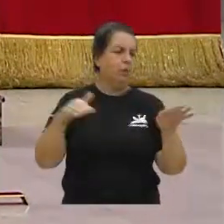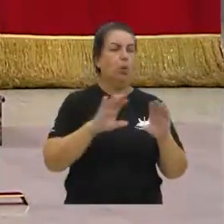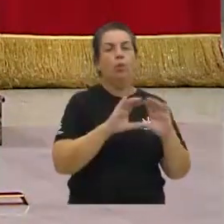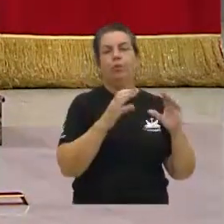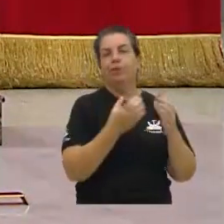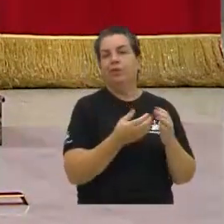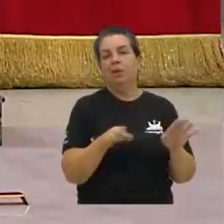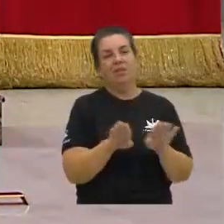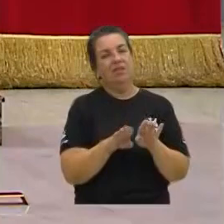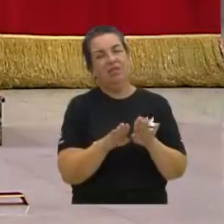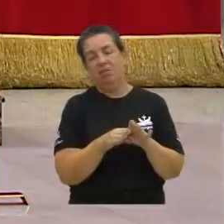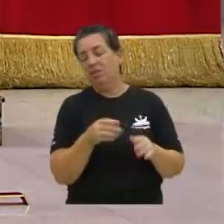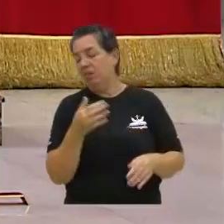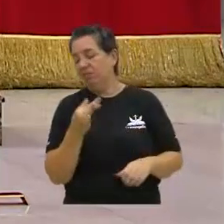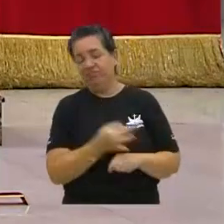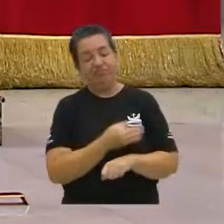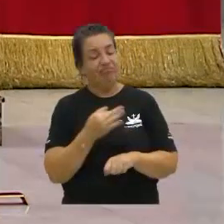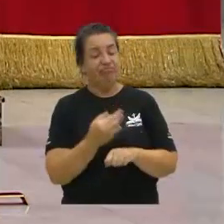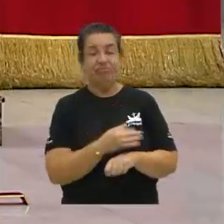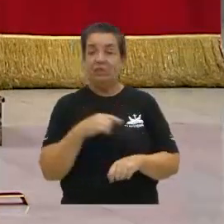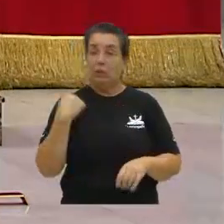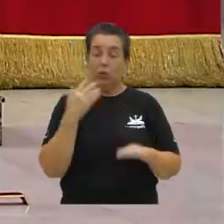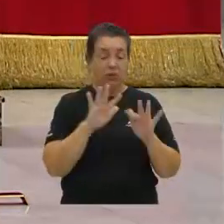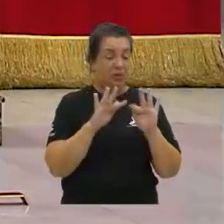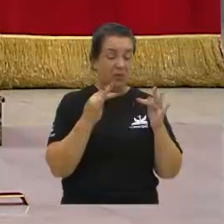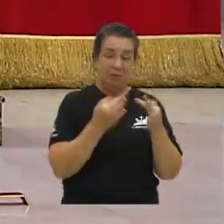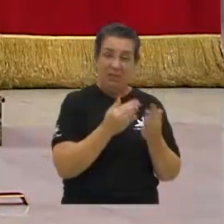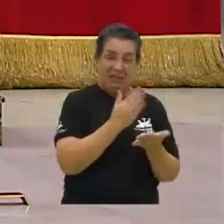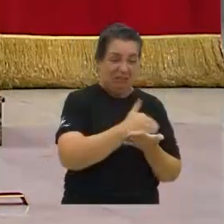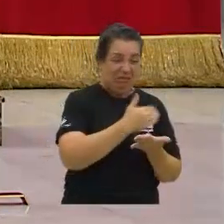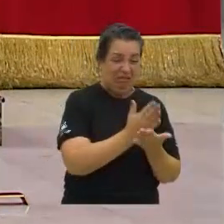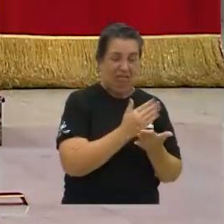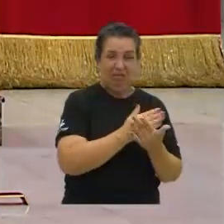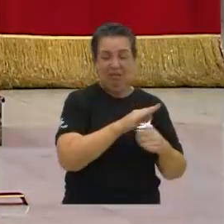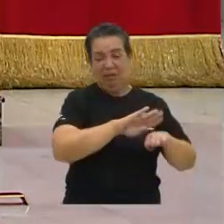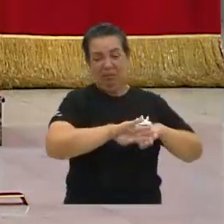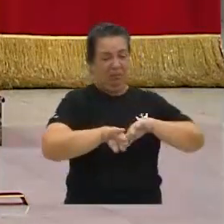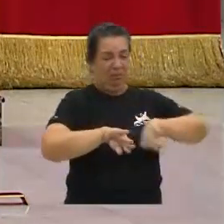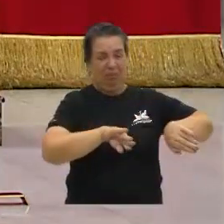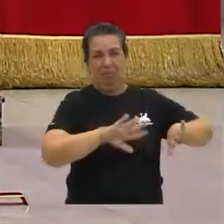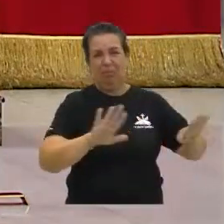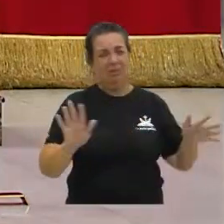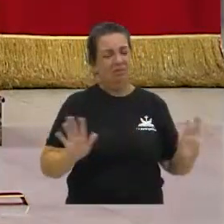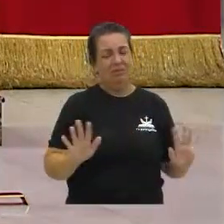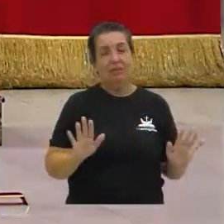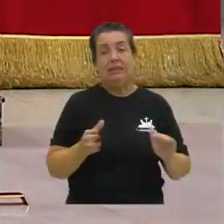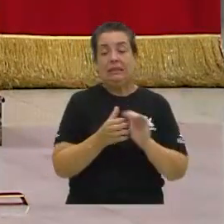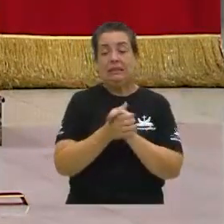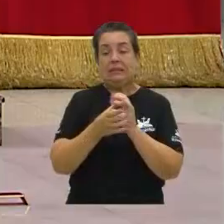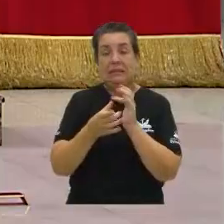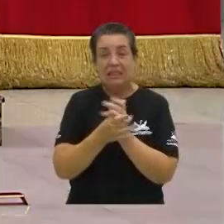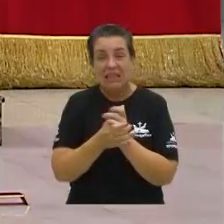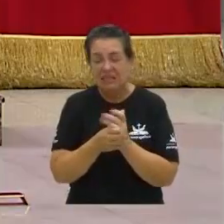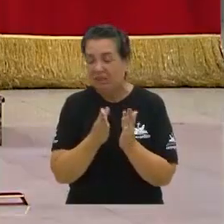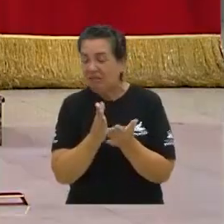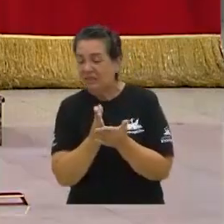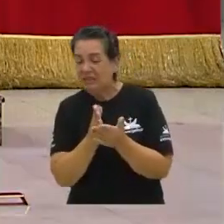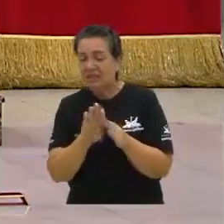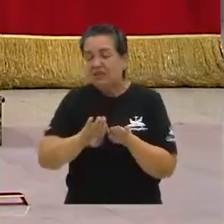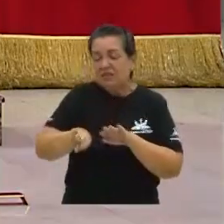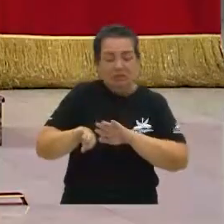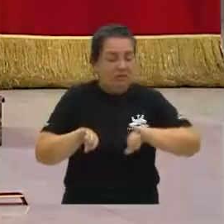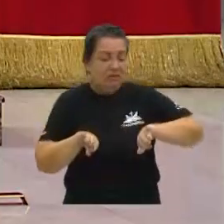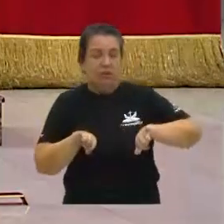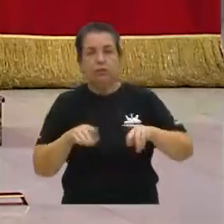comunidades, quanto mais nossa família dividida, quanto mais um casal dividido. Porque